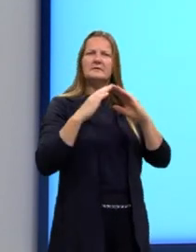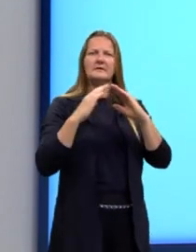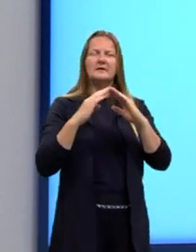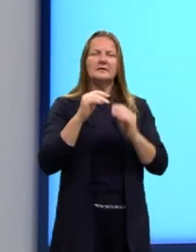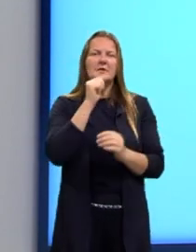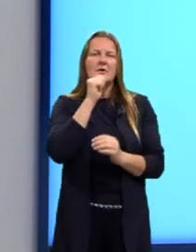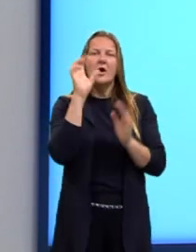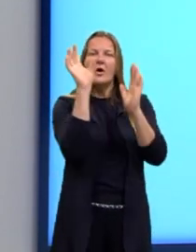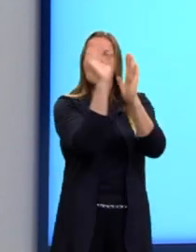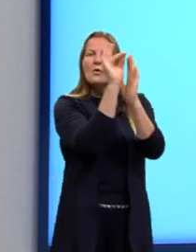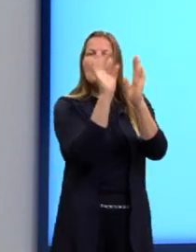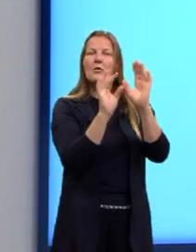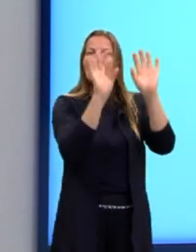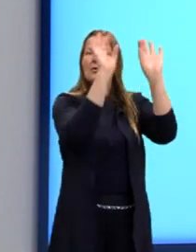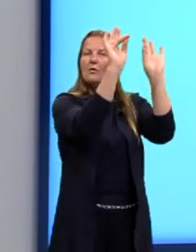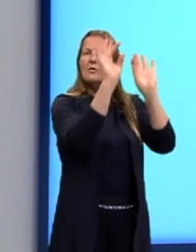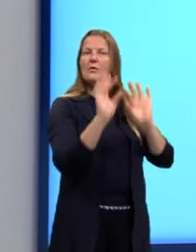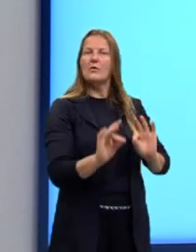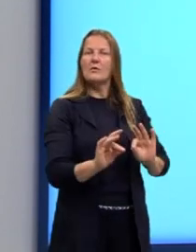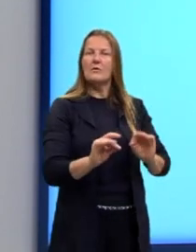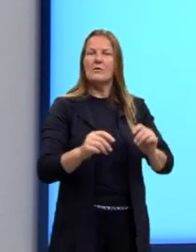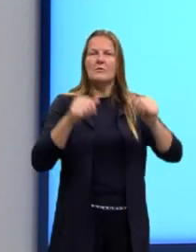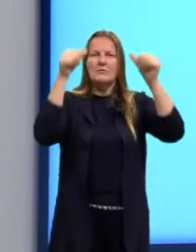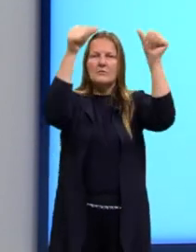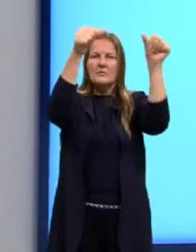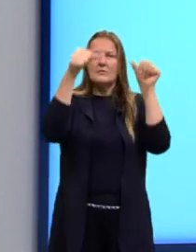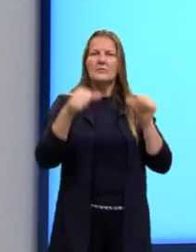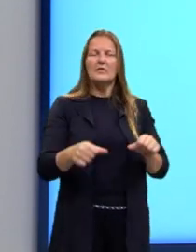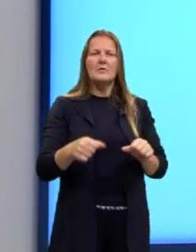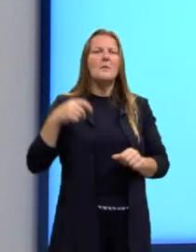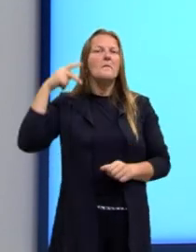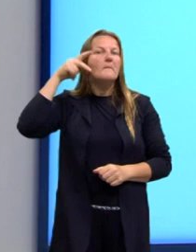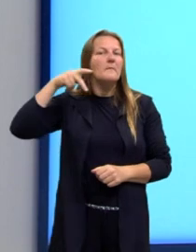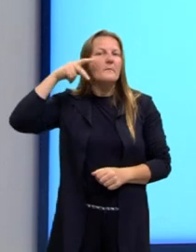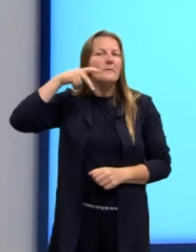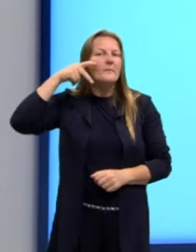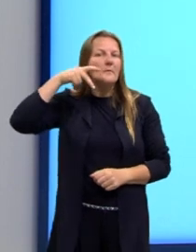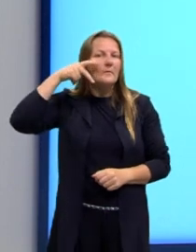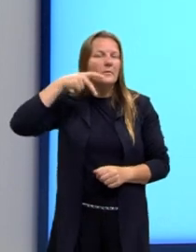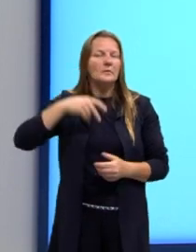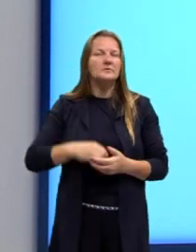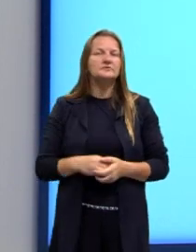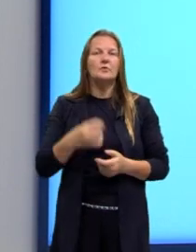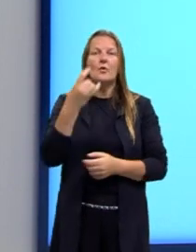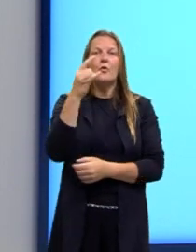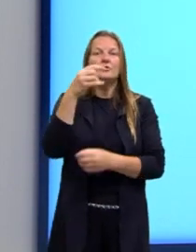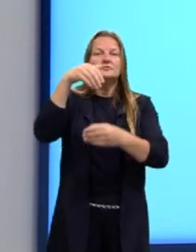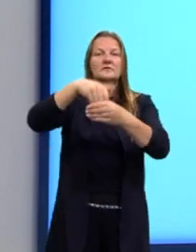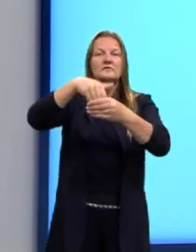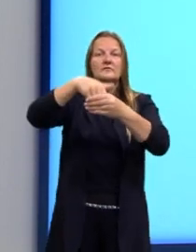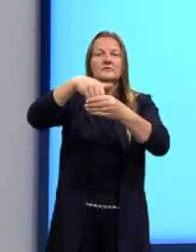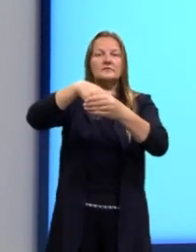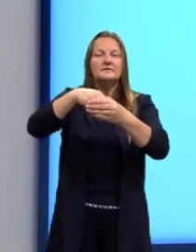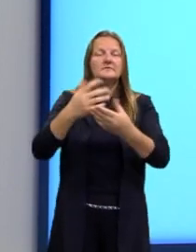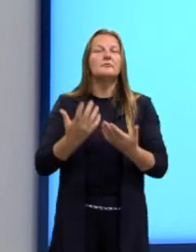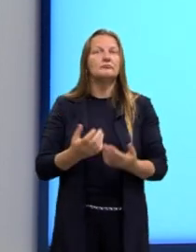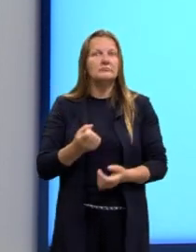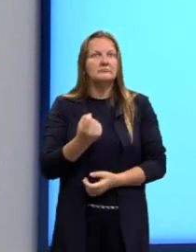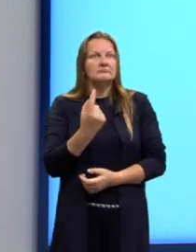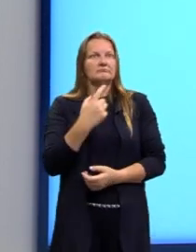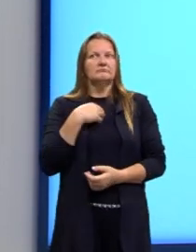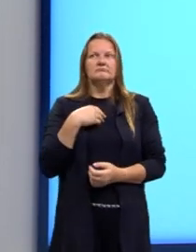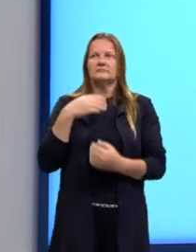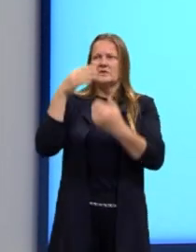colado cartazes cartazes políticos né da última eleição ou algo assim e